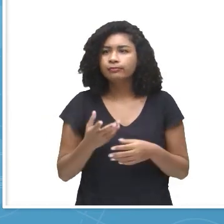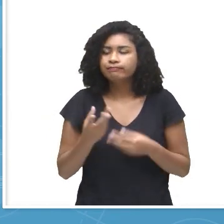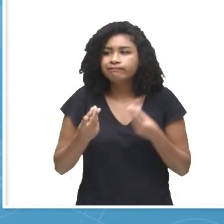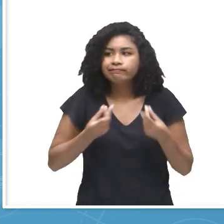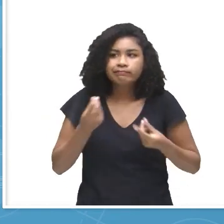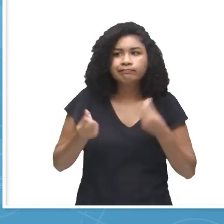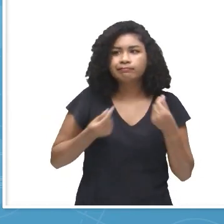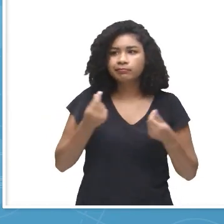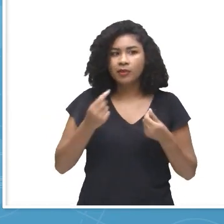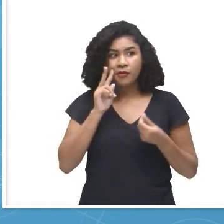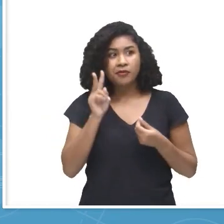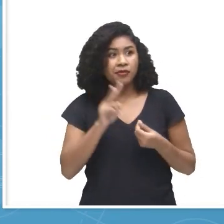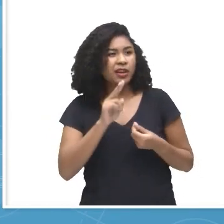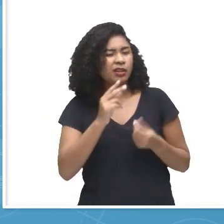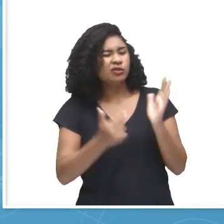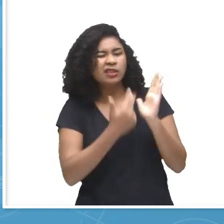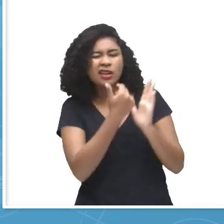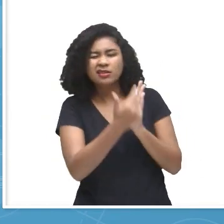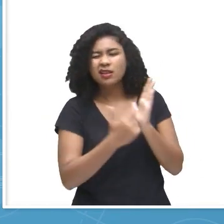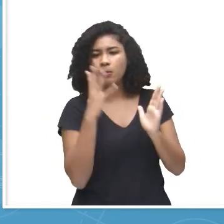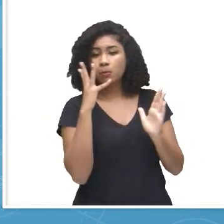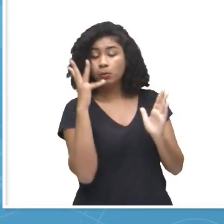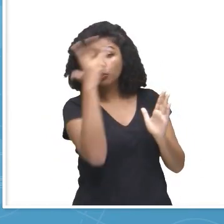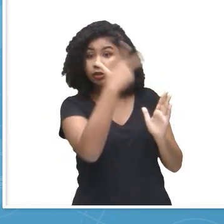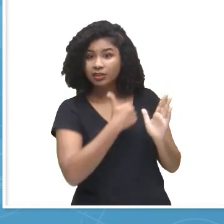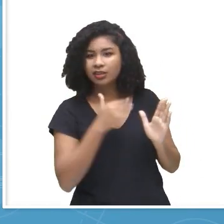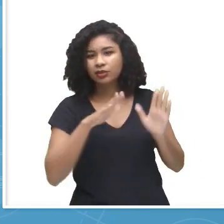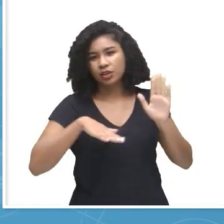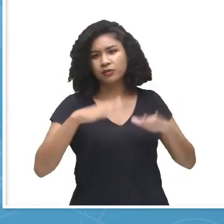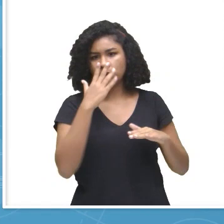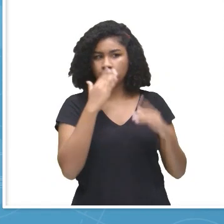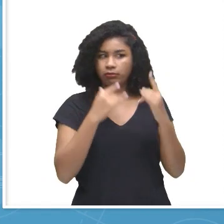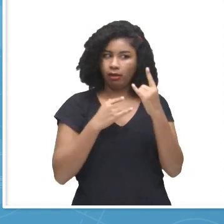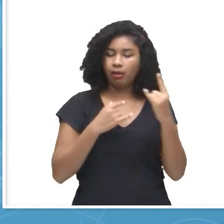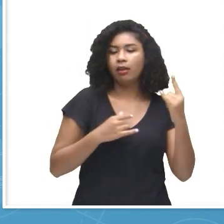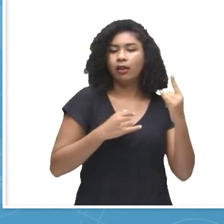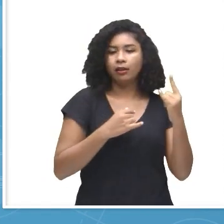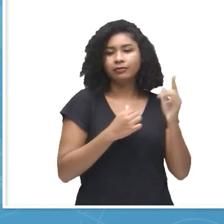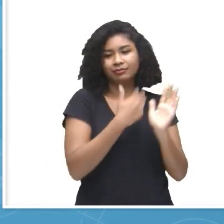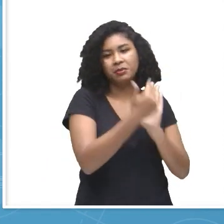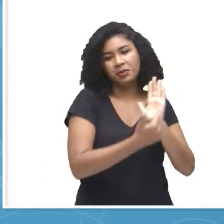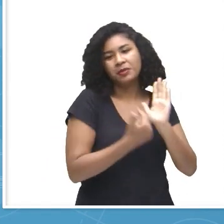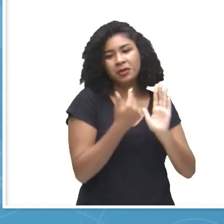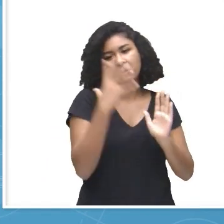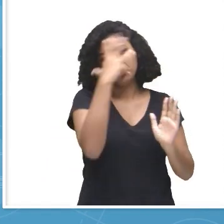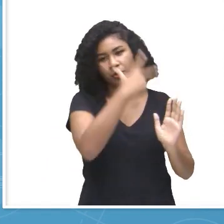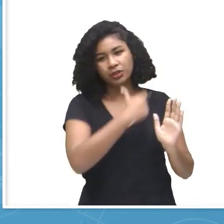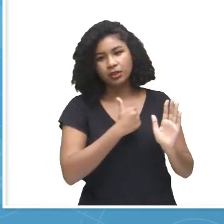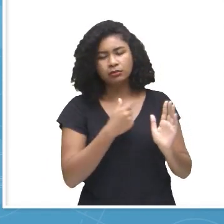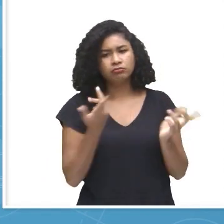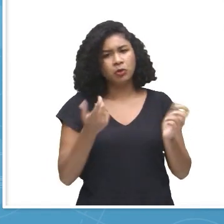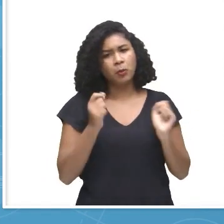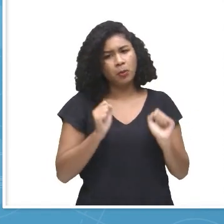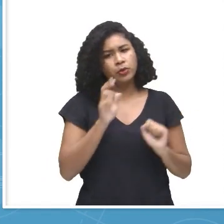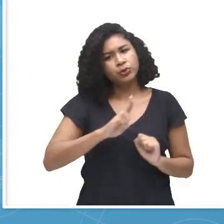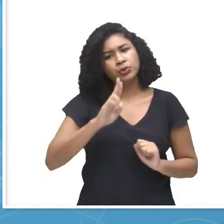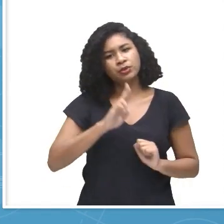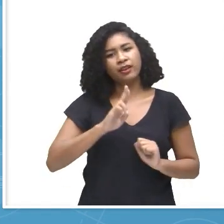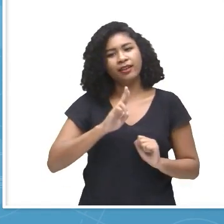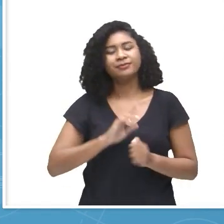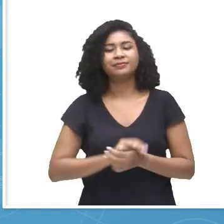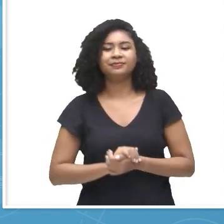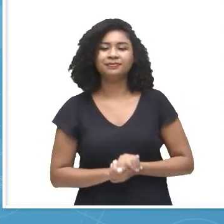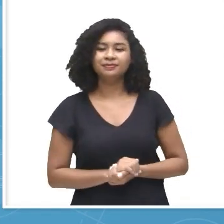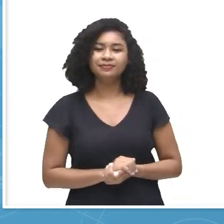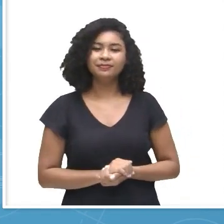propaganda, com um desenho bonito, que às vezes o desenho chama a atenção da gente, né? E a gente pode utilizar esse produto ao nosso favor.